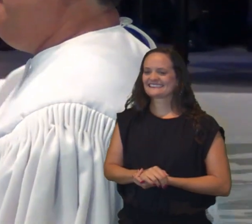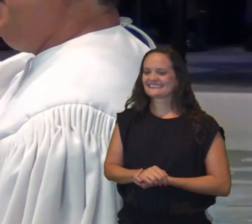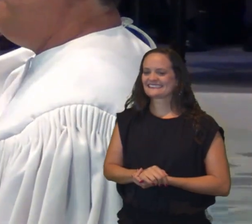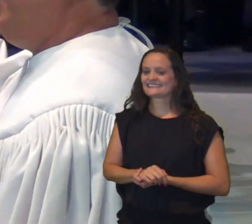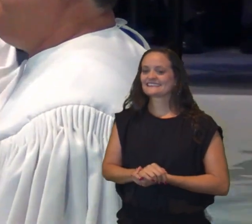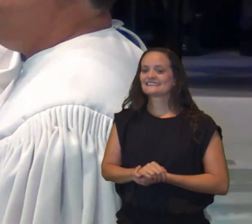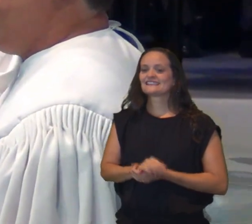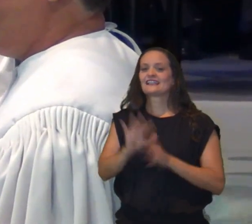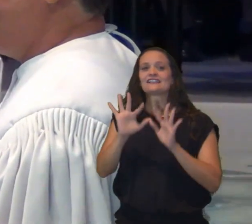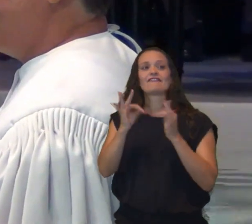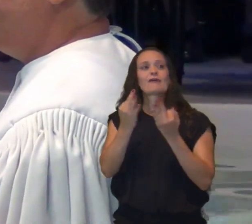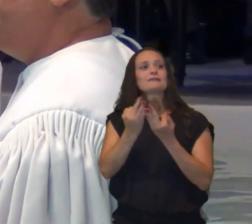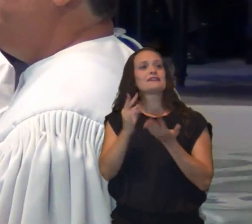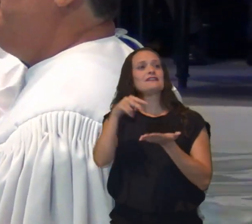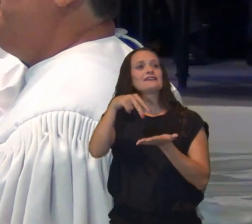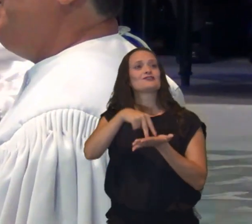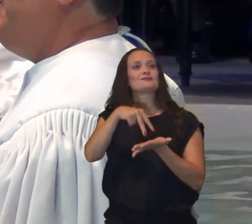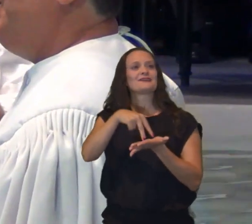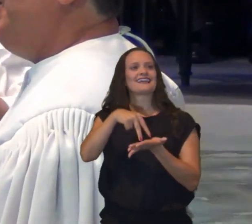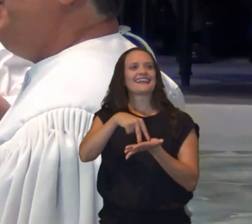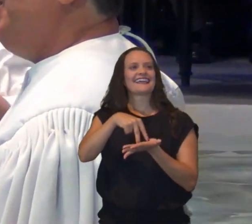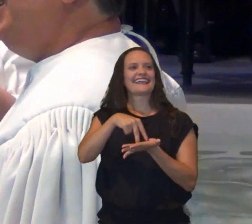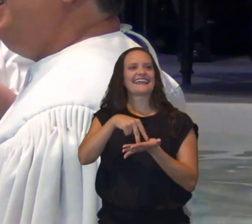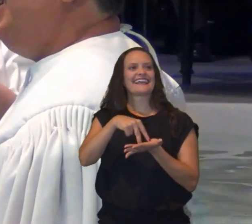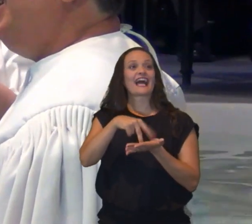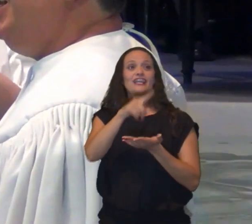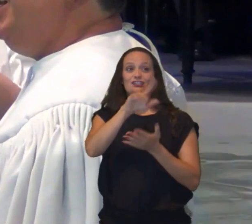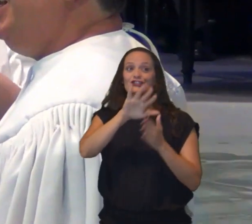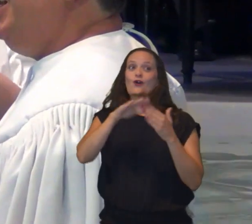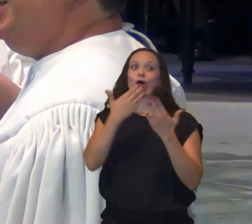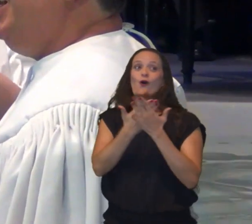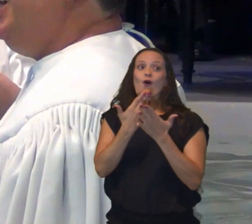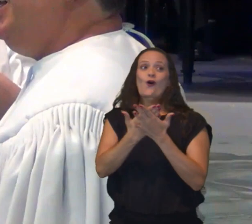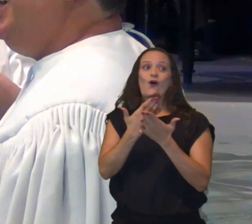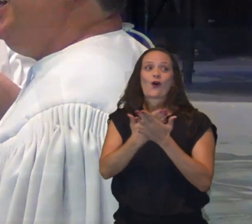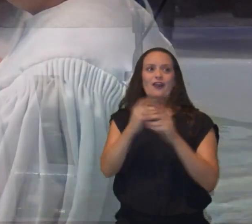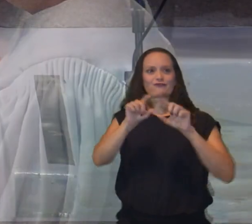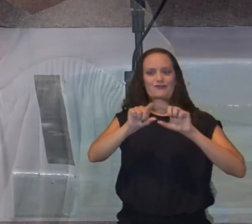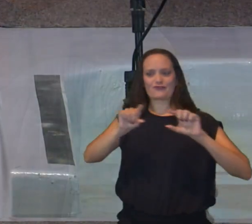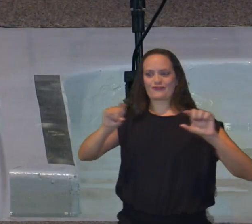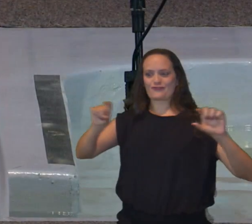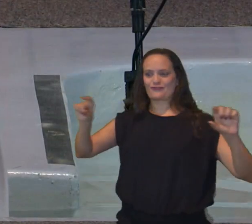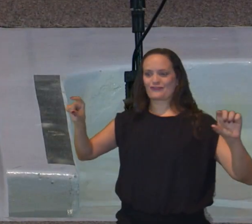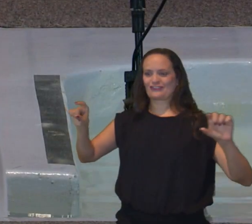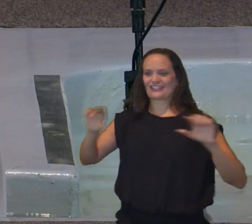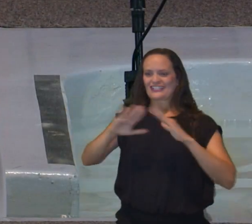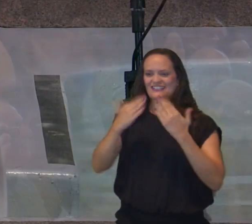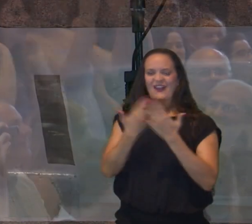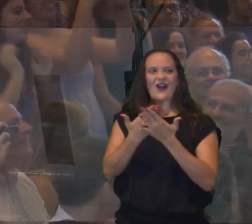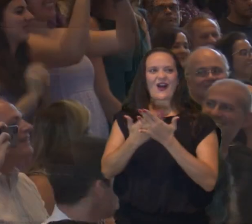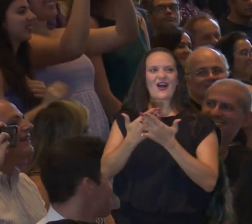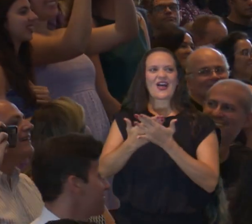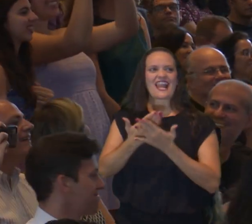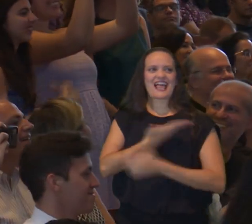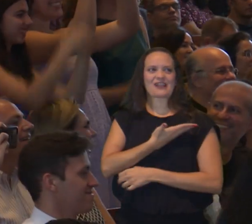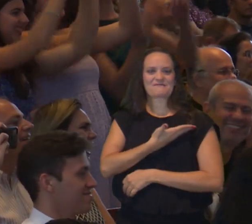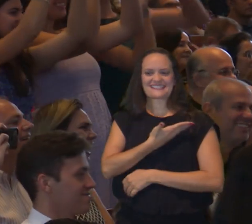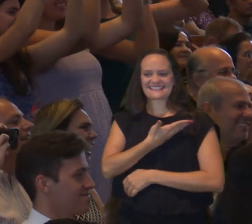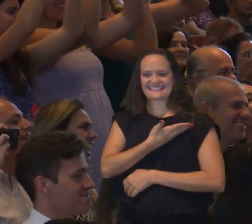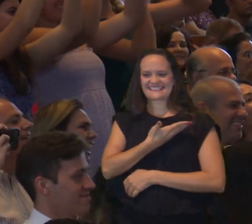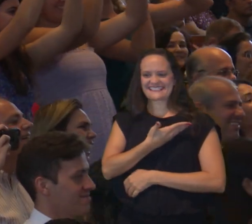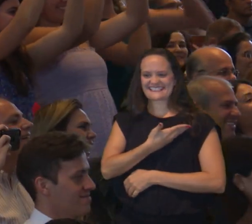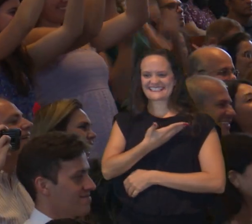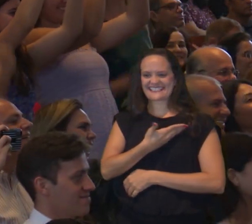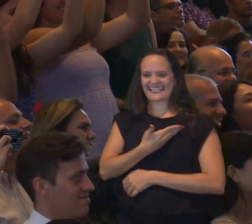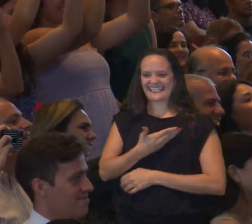da Isabela ficassem de pé, lá da escola. Olha as meninas bonitas.